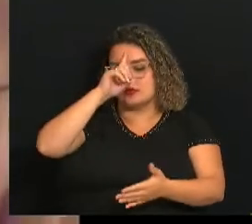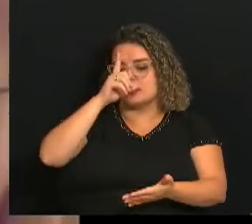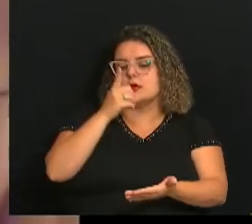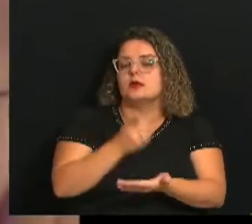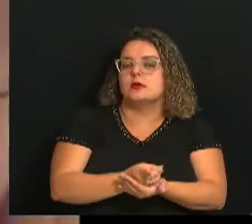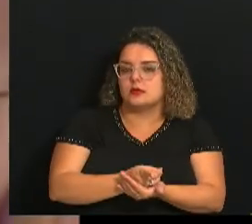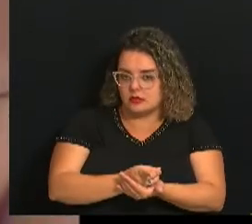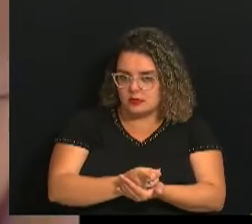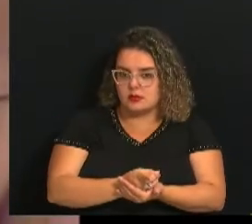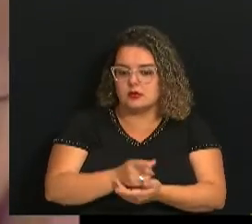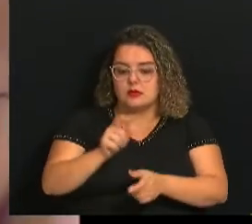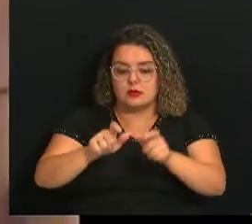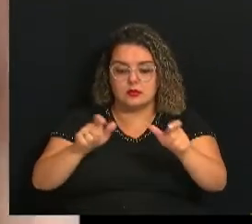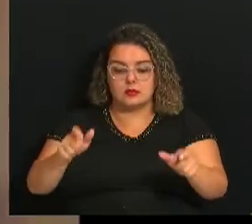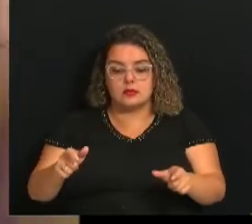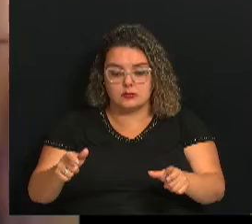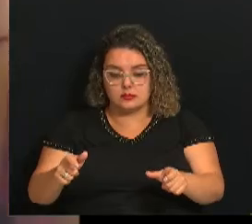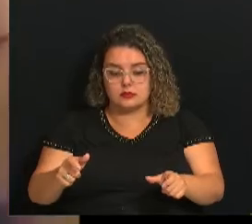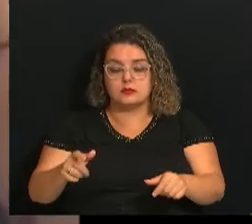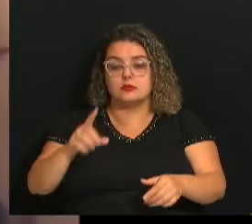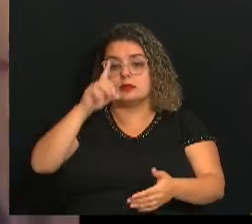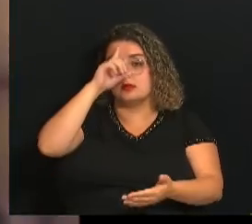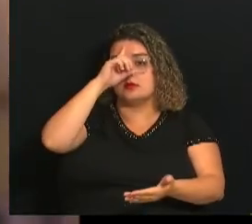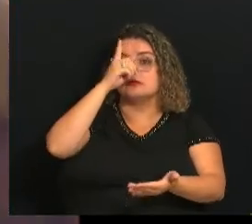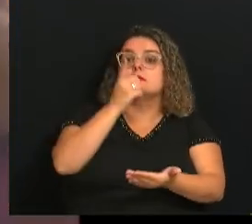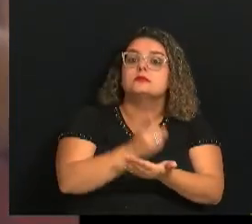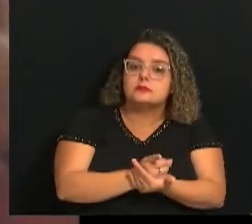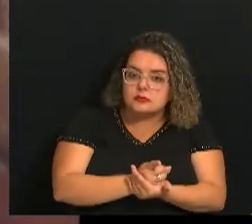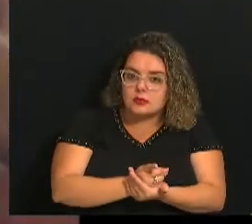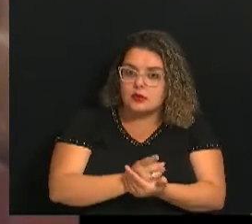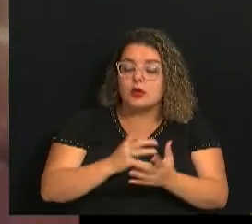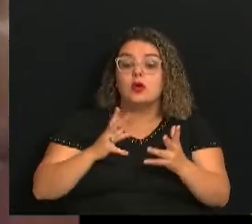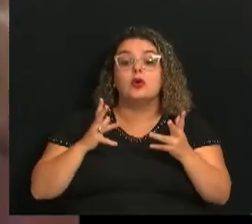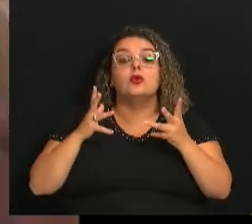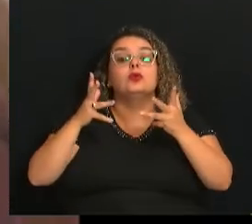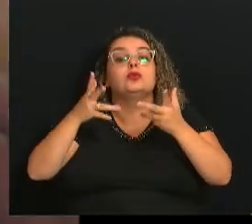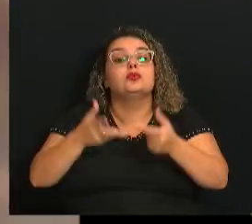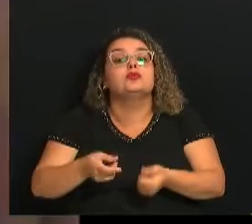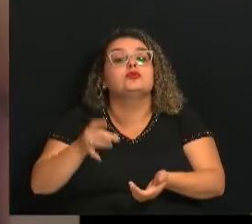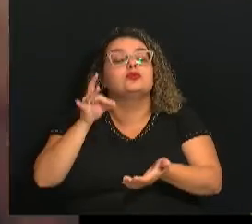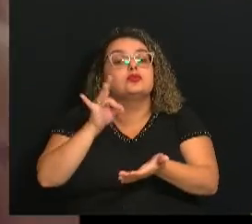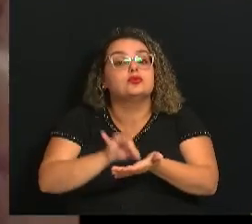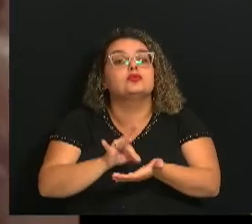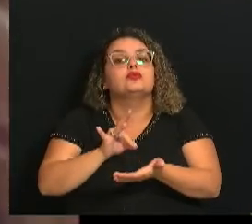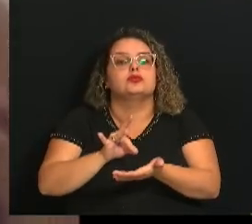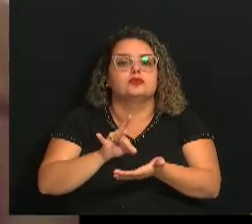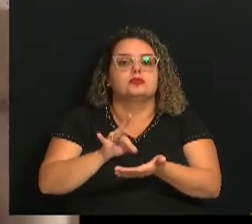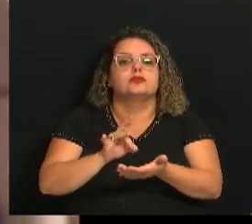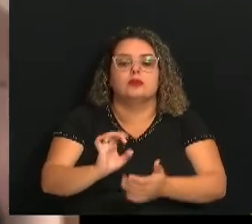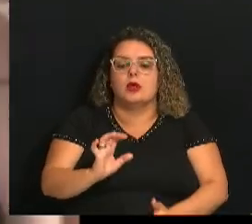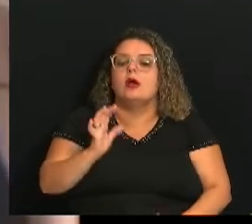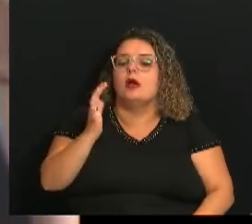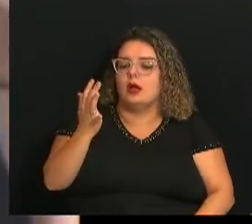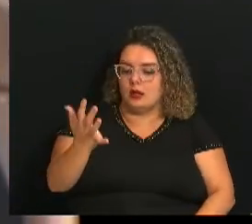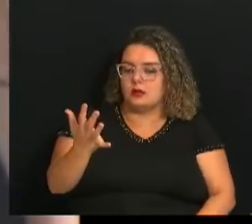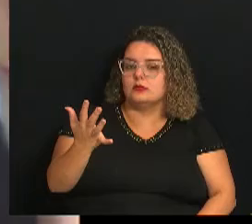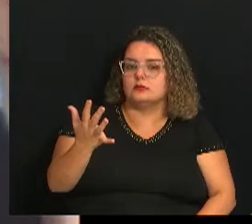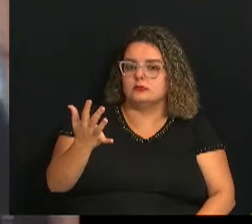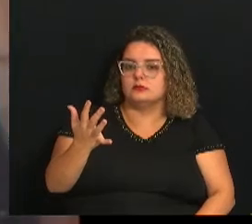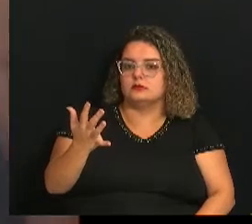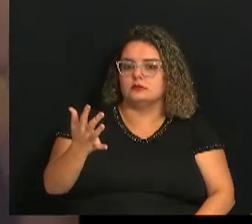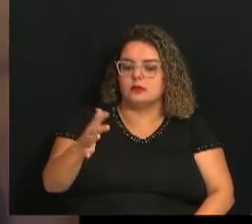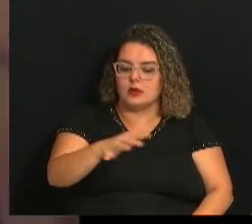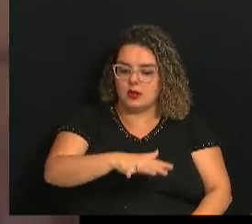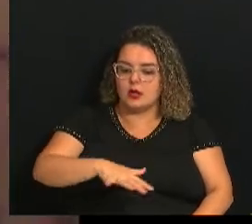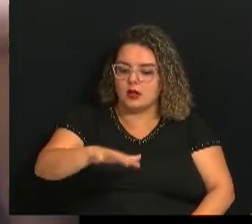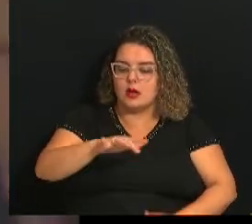a população participe nas decisões do que vai ser realmente efetivado e realizado com aquele patrimônio. Então,